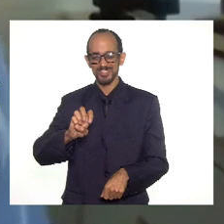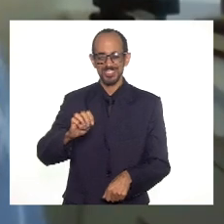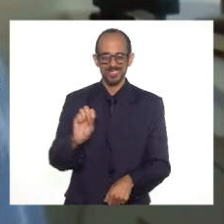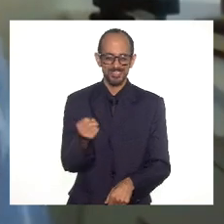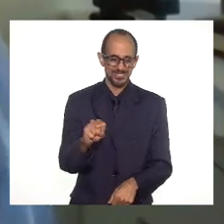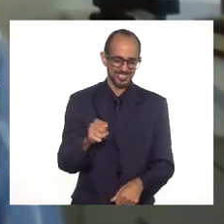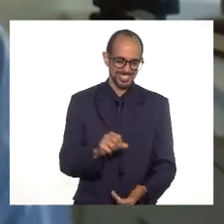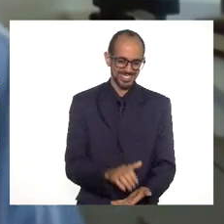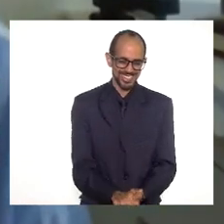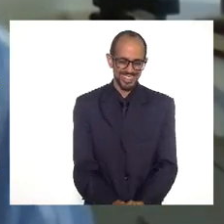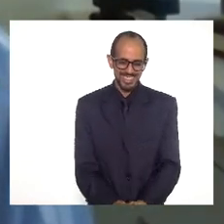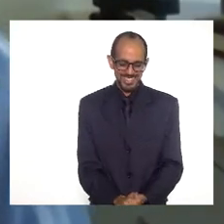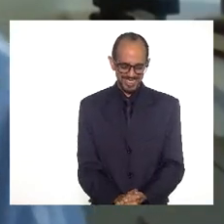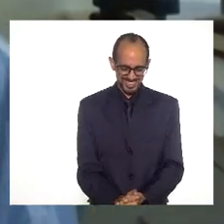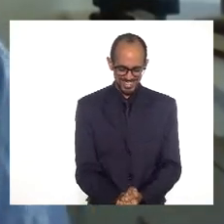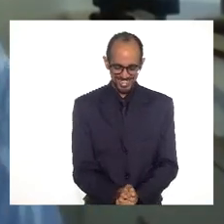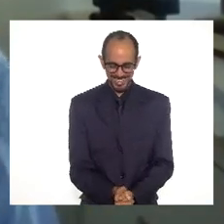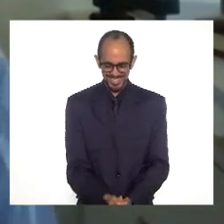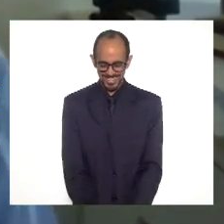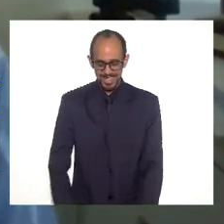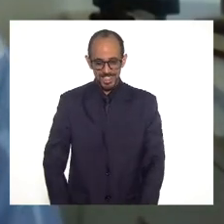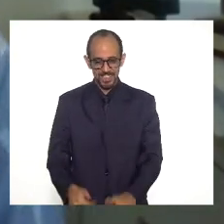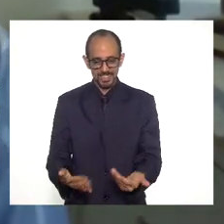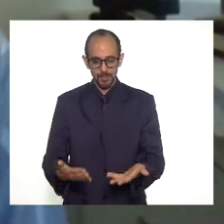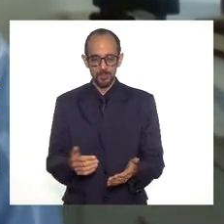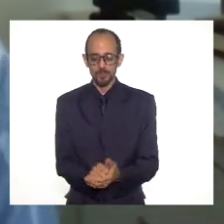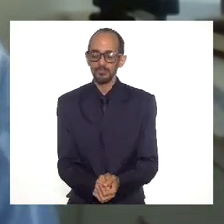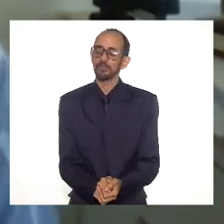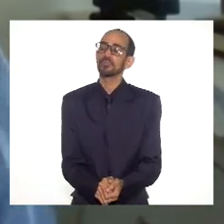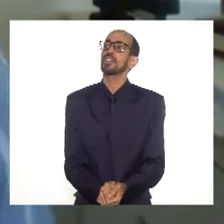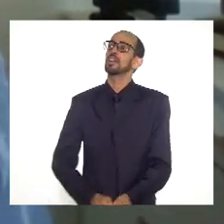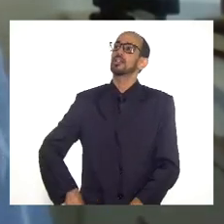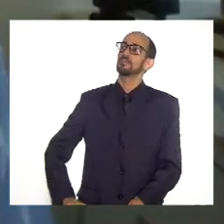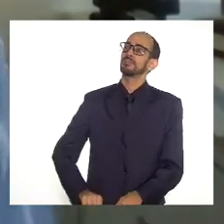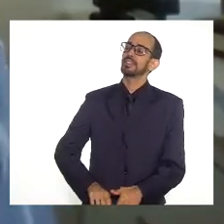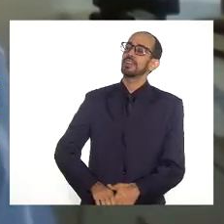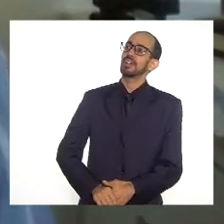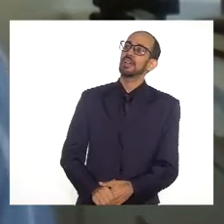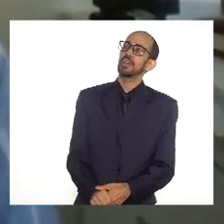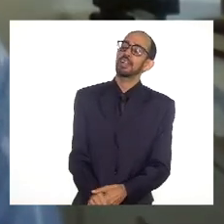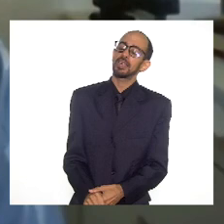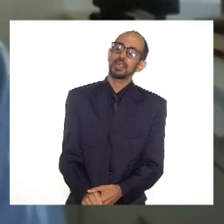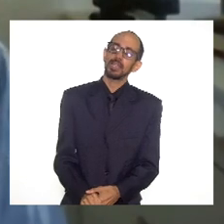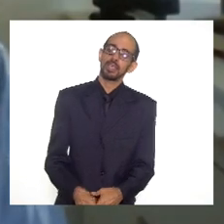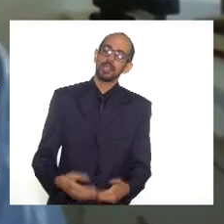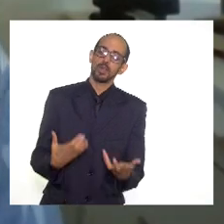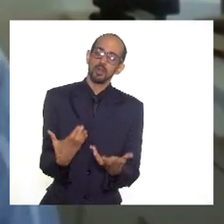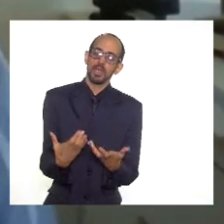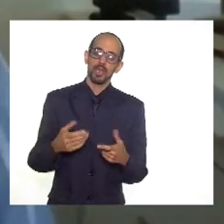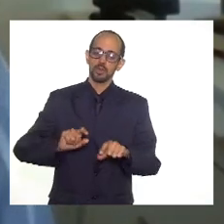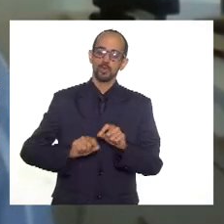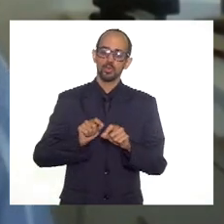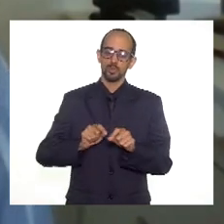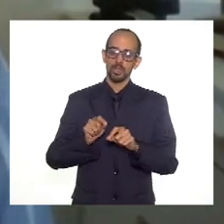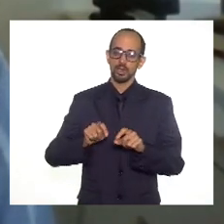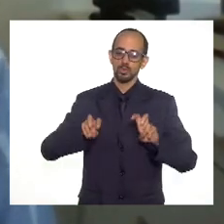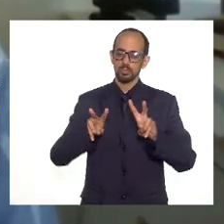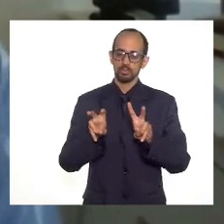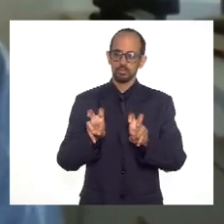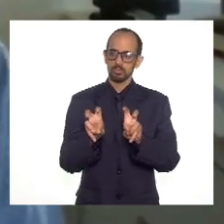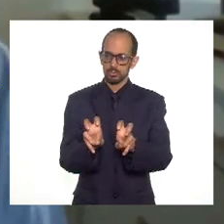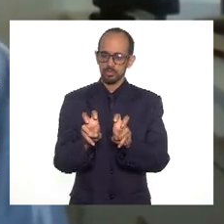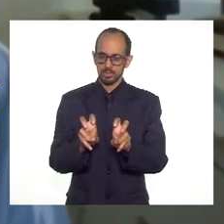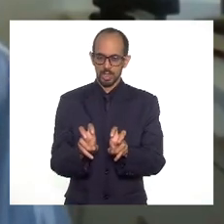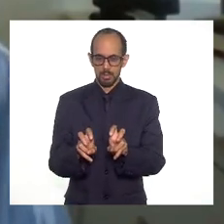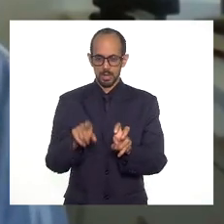segundos. Bom, dito isso, deputada Lucinha, eu queria trazer aqui um tema que é